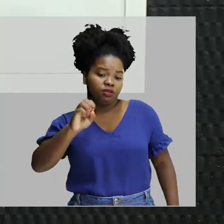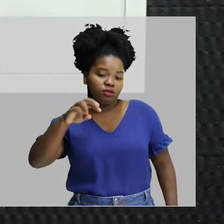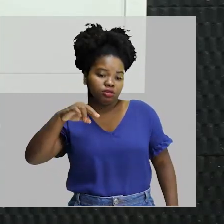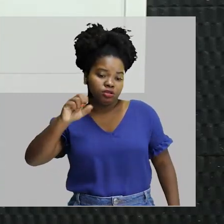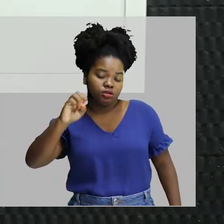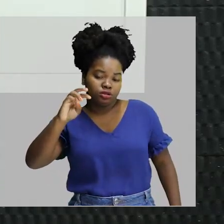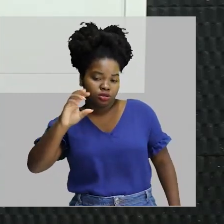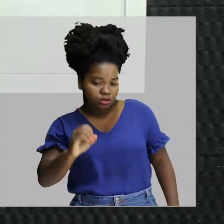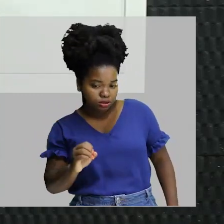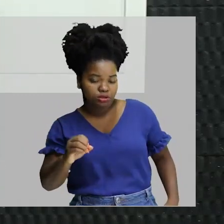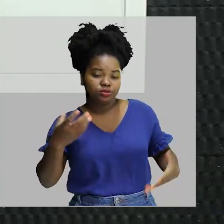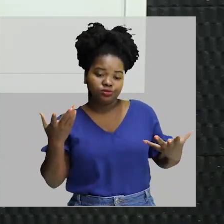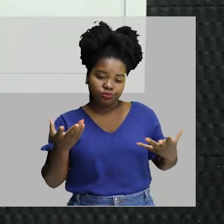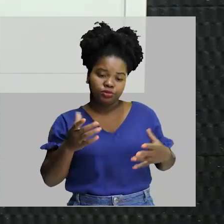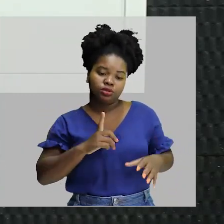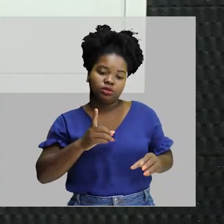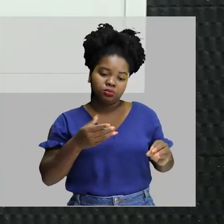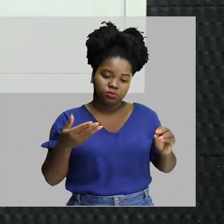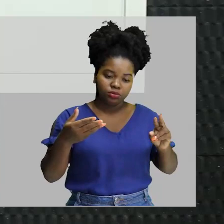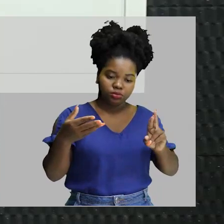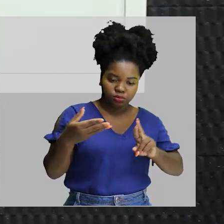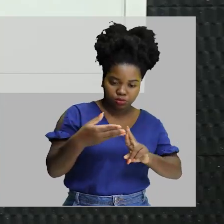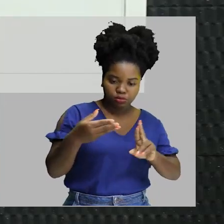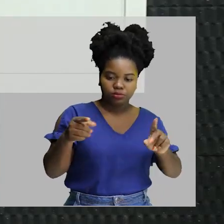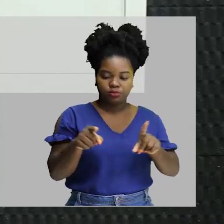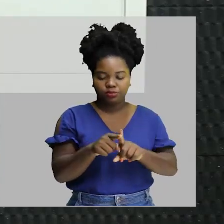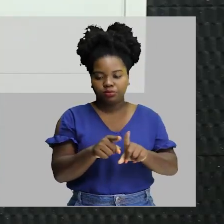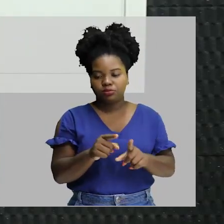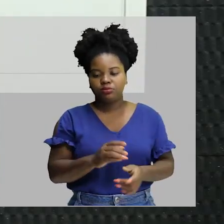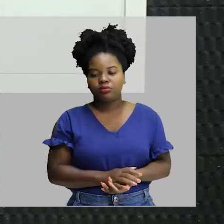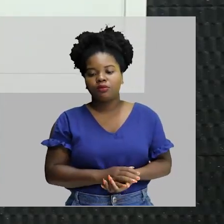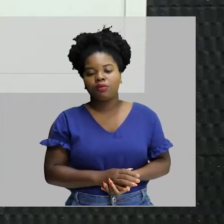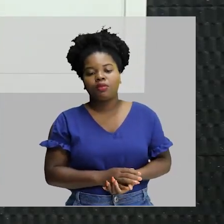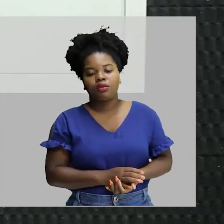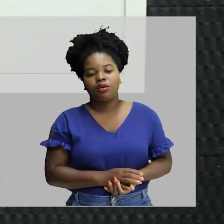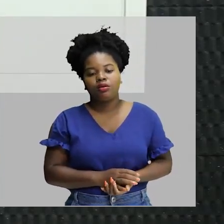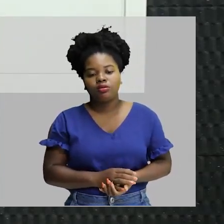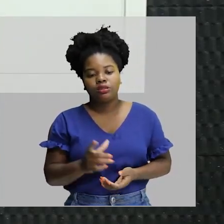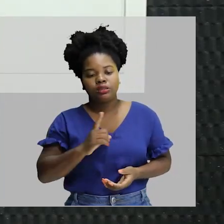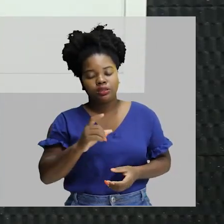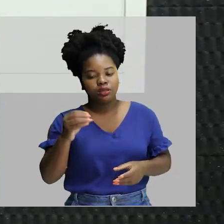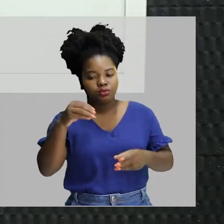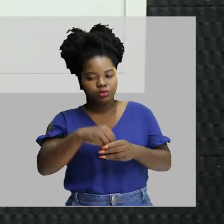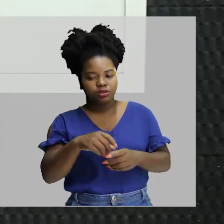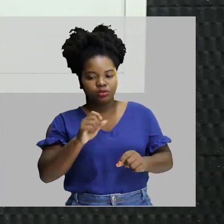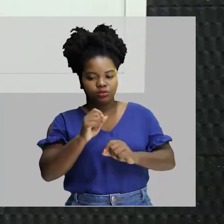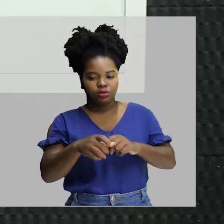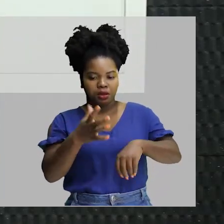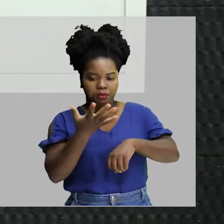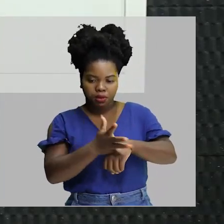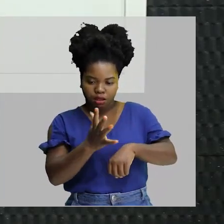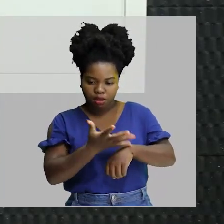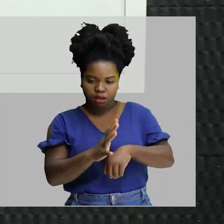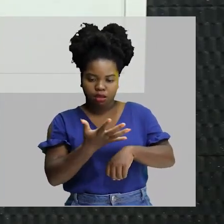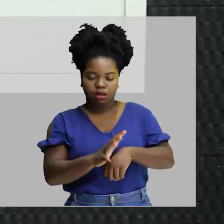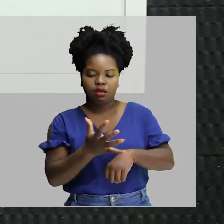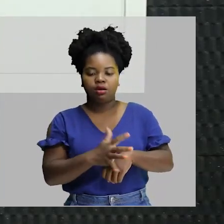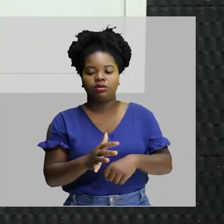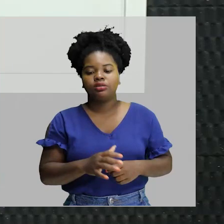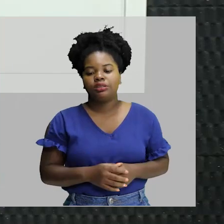mas muita gente cita isso, tá? Que eu estou trazendo. E aí nós temos, né, dentro da prática efetiva,